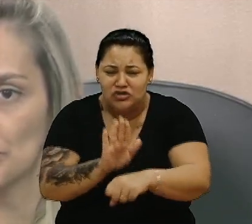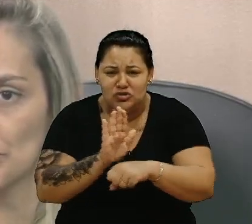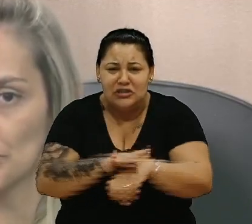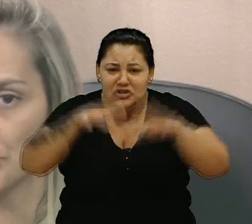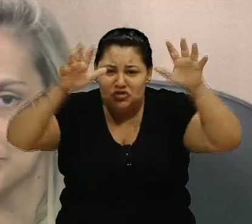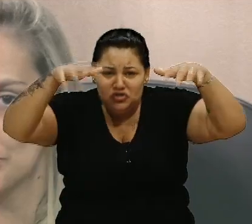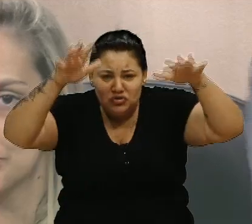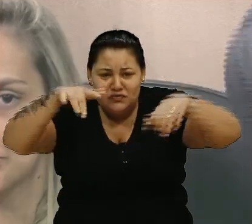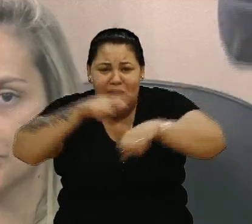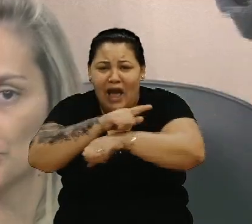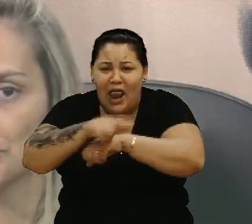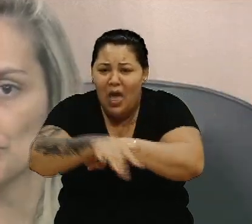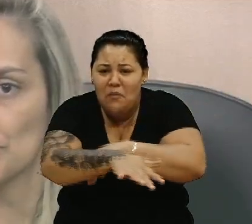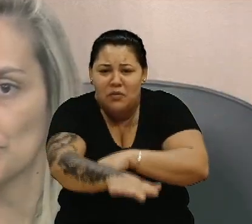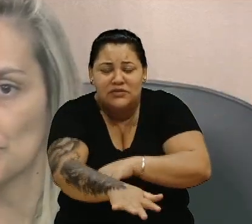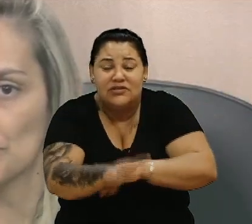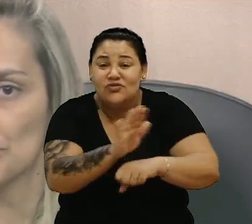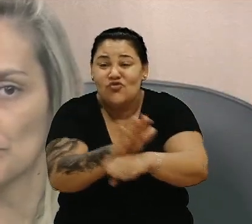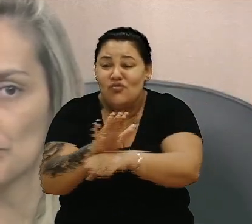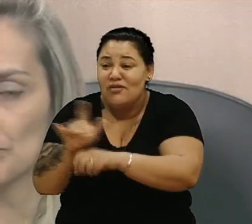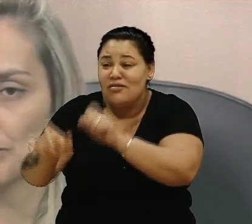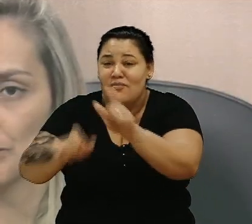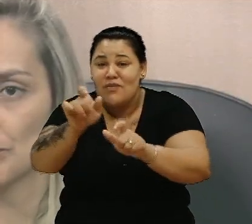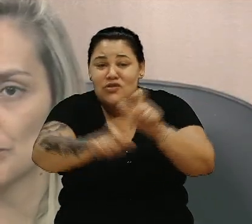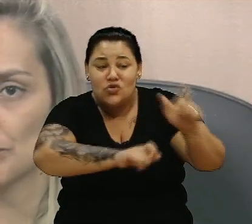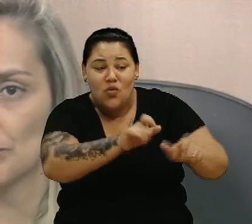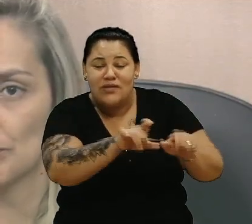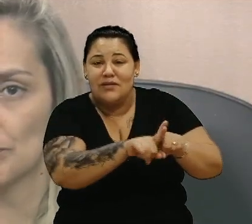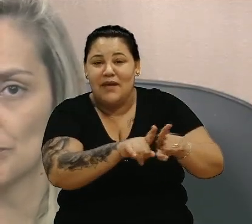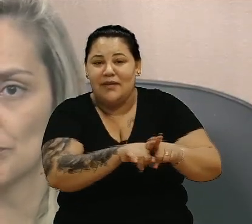Galópolis, ajudando as pessoas,